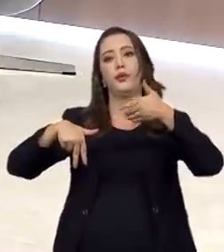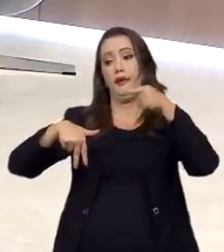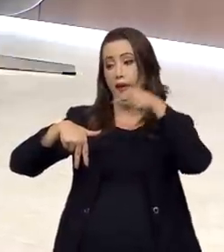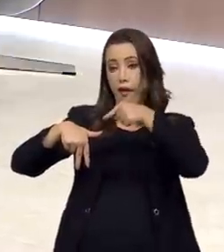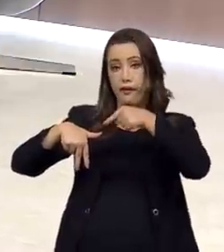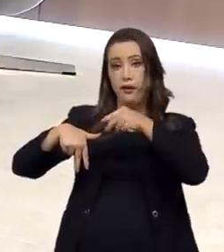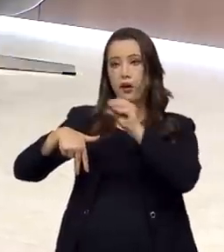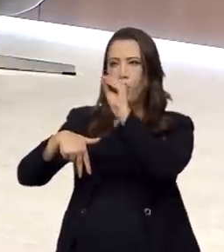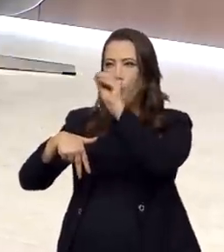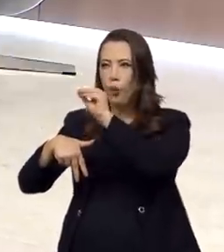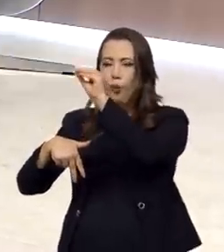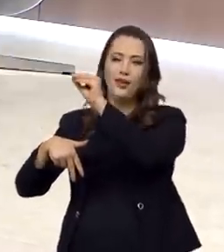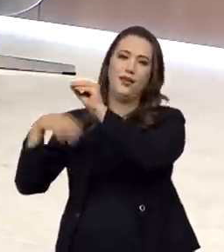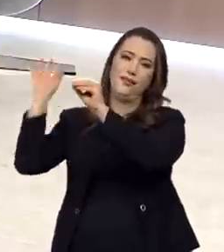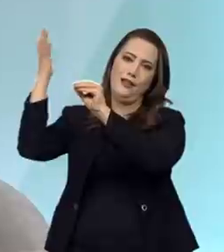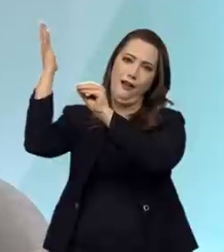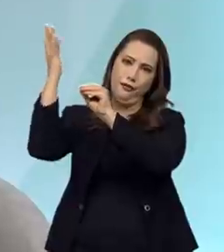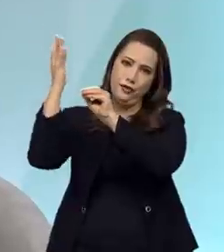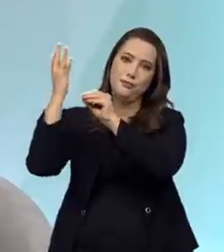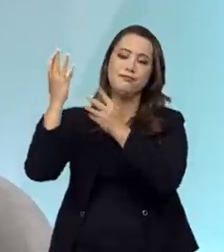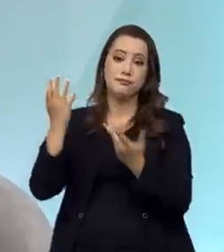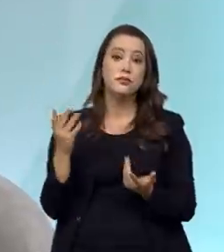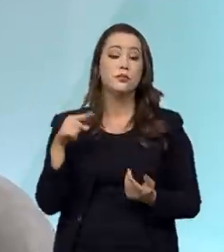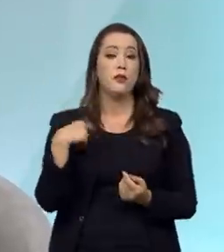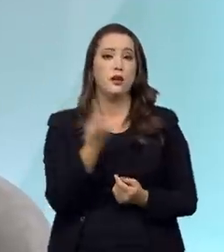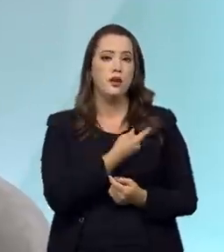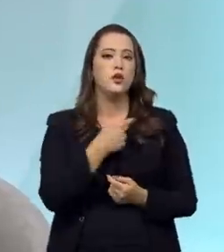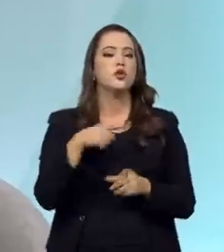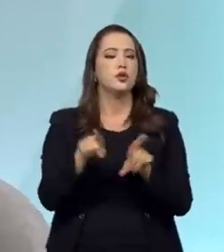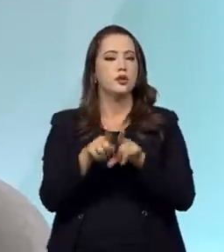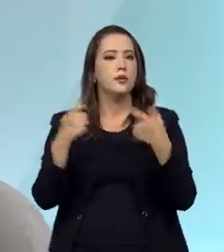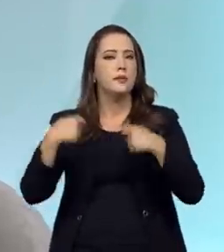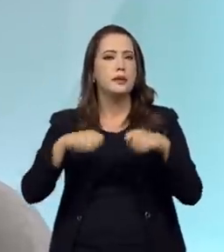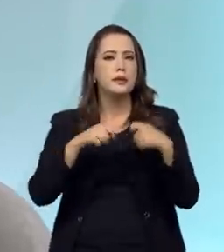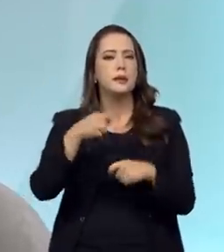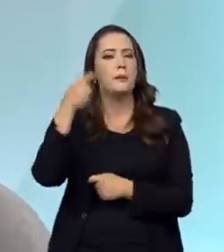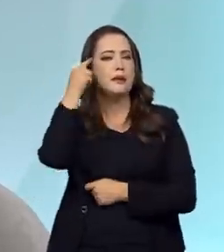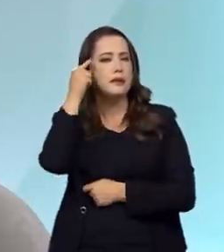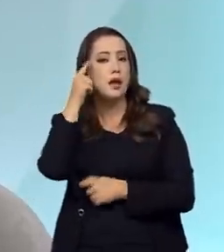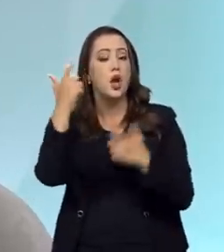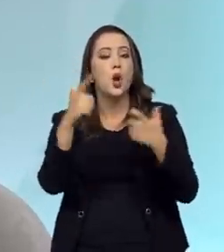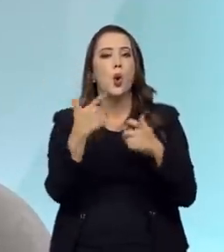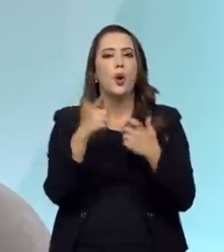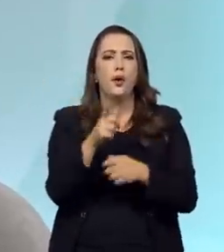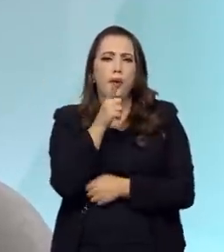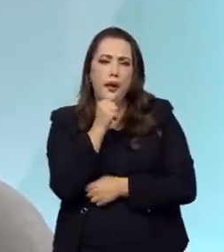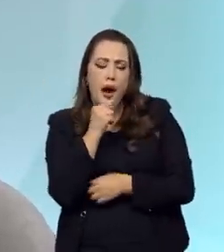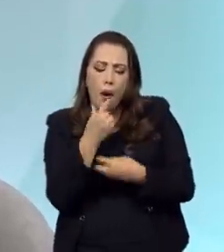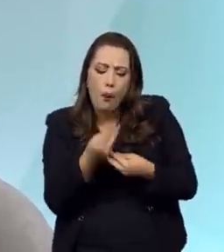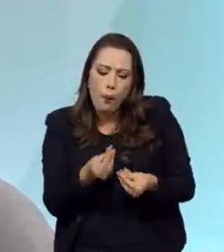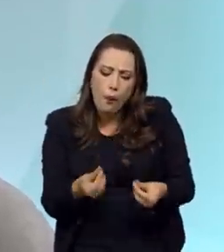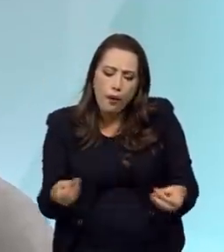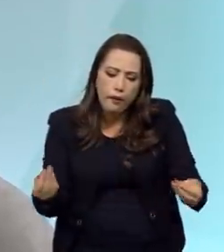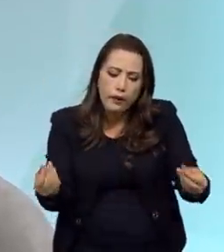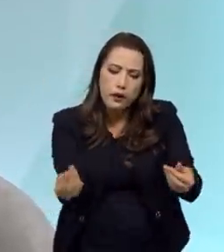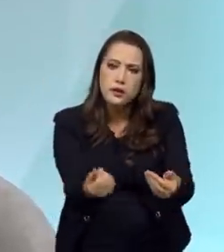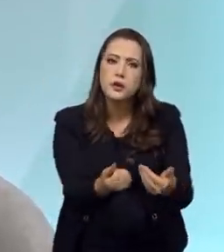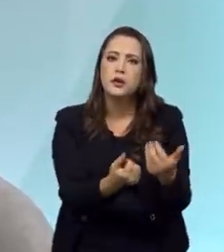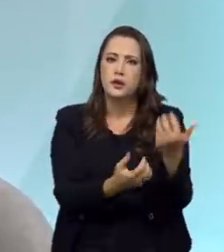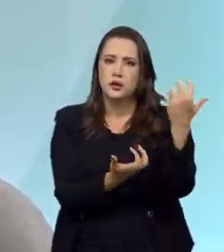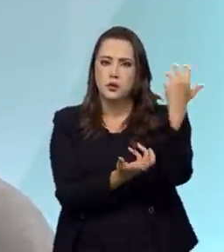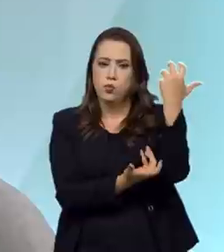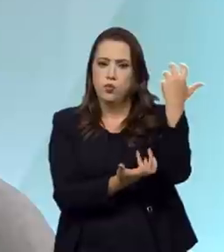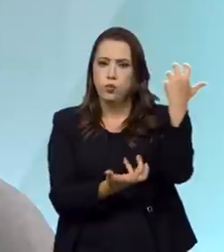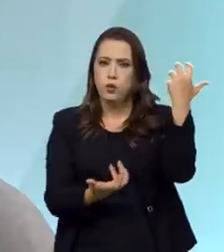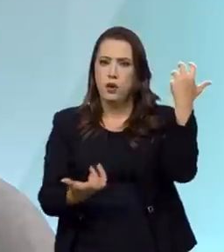também eu acho que a gente tem considerai áreas úmidas como algo também importante a ser protegido Então quem protege a natureza muita a